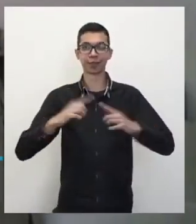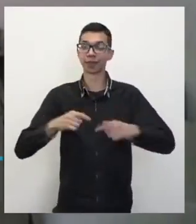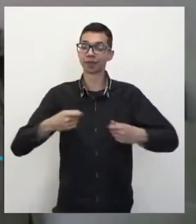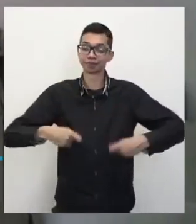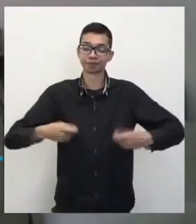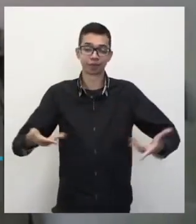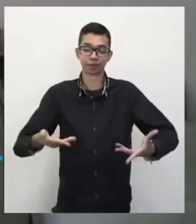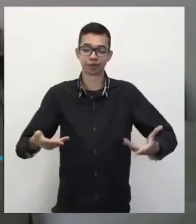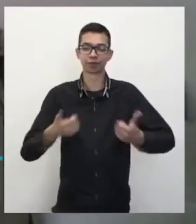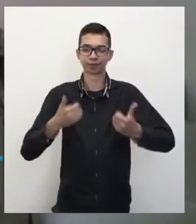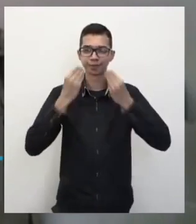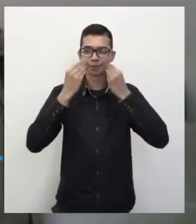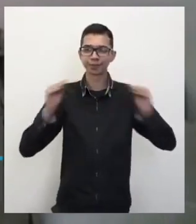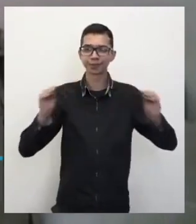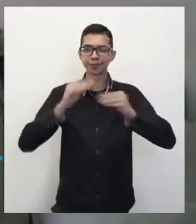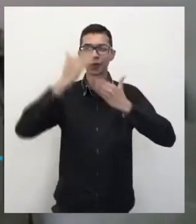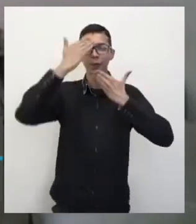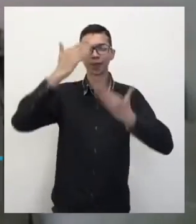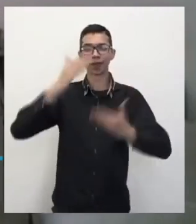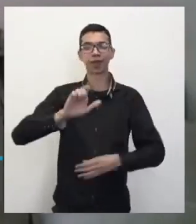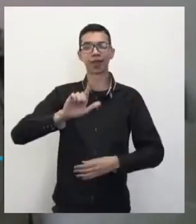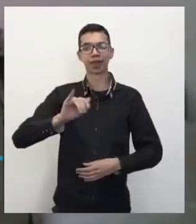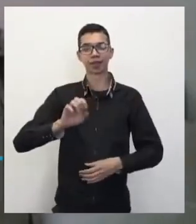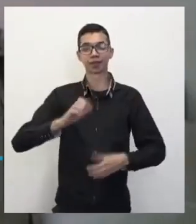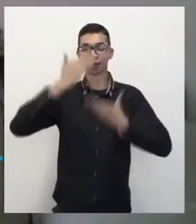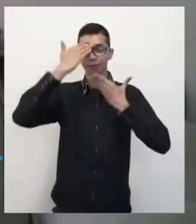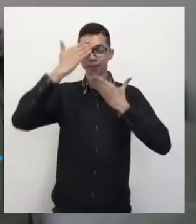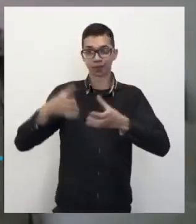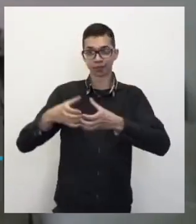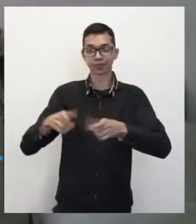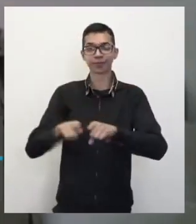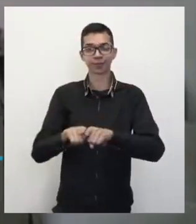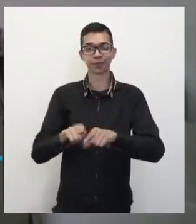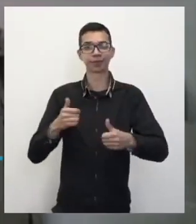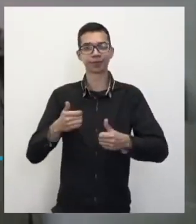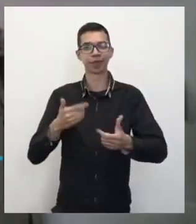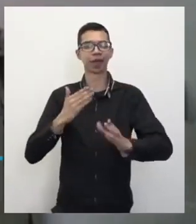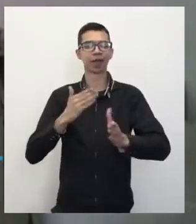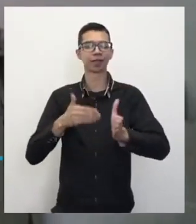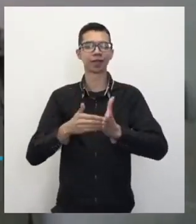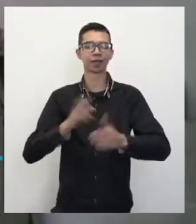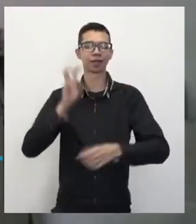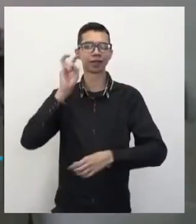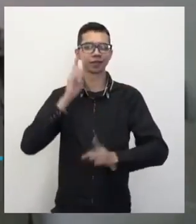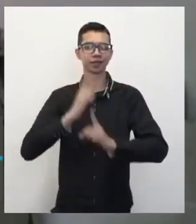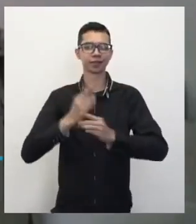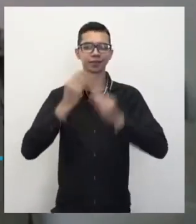vocês, obrigada Elaine, obrigada produção, e até quinta. Beijo.